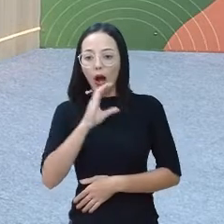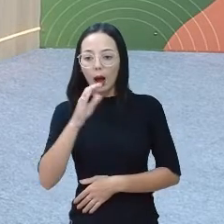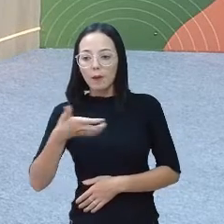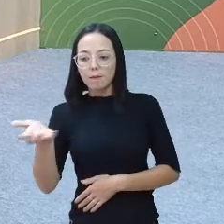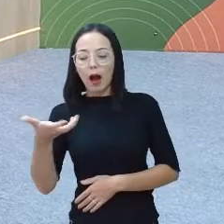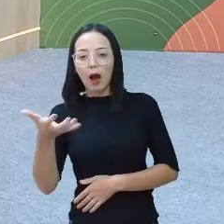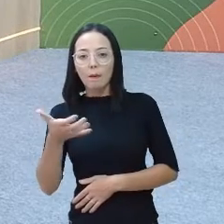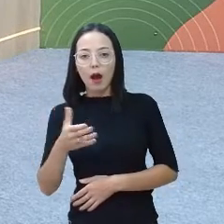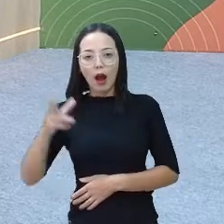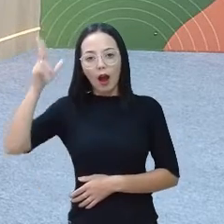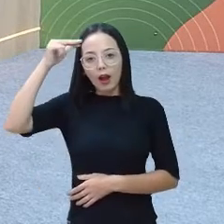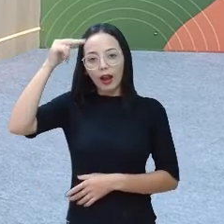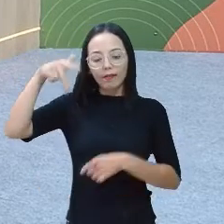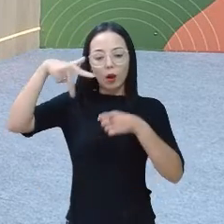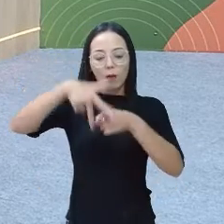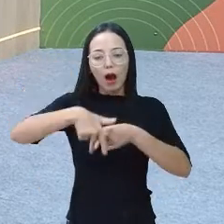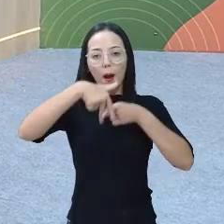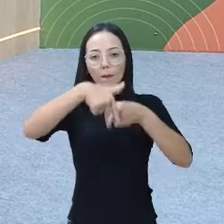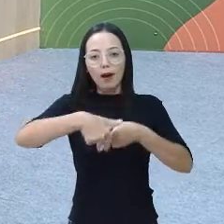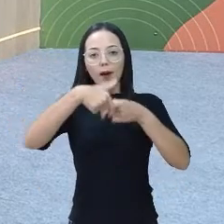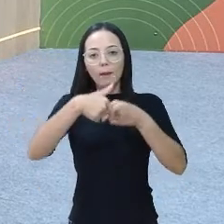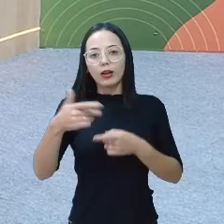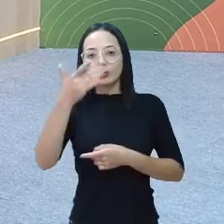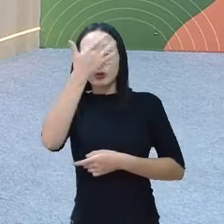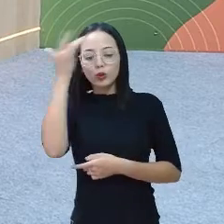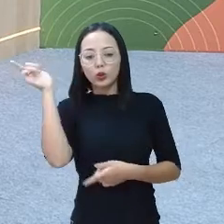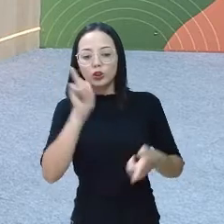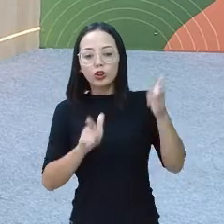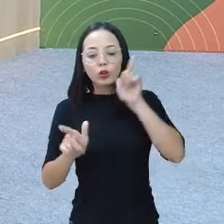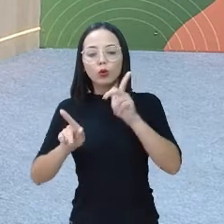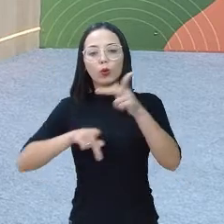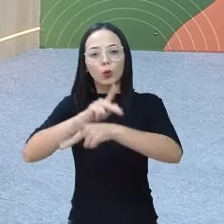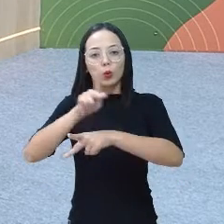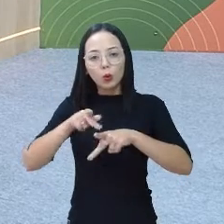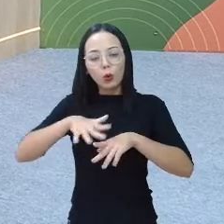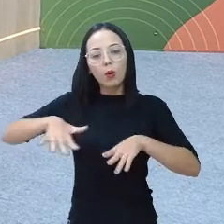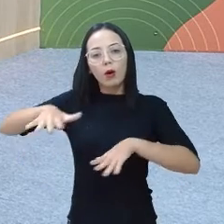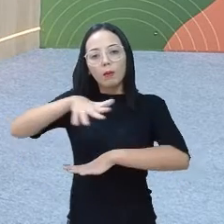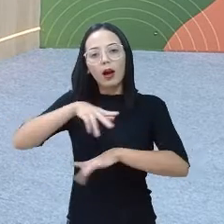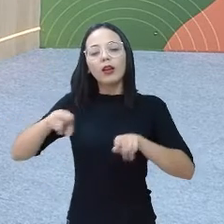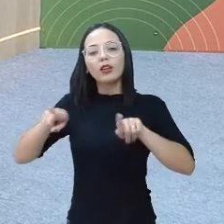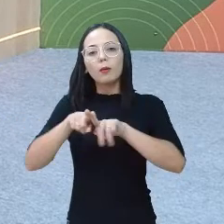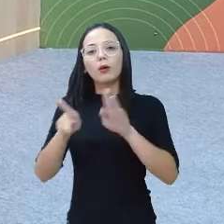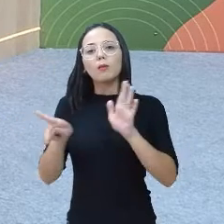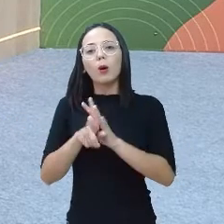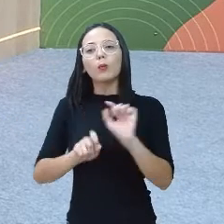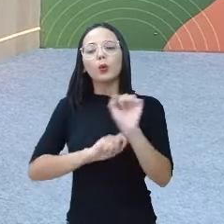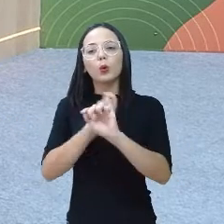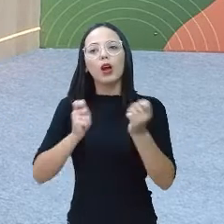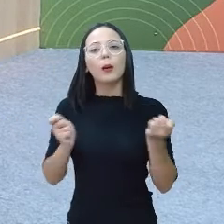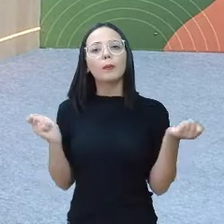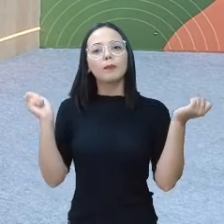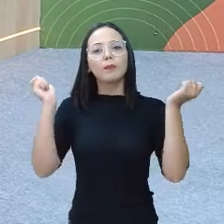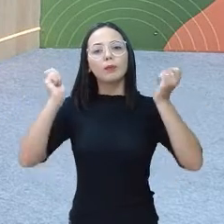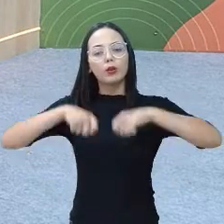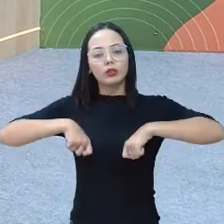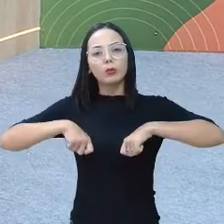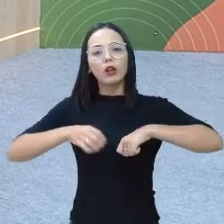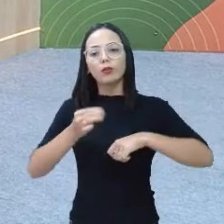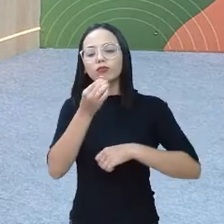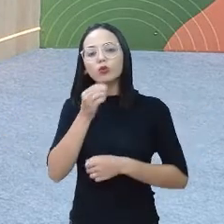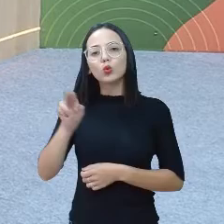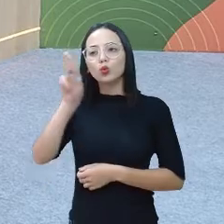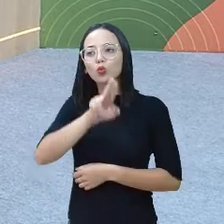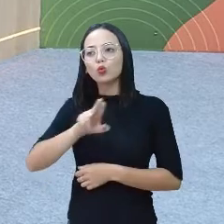né, ao conquistador, né, espanhol, mas também a possibilidade, né, de